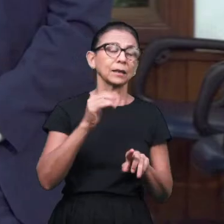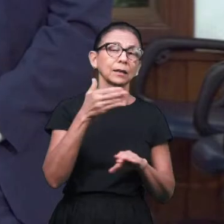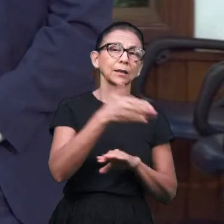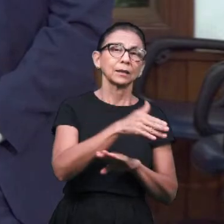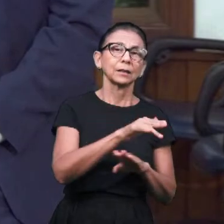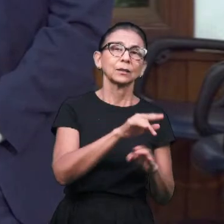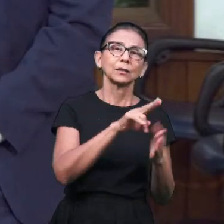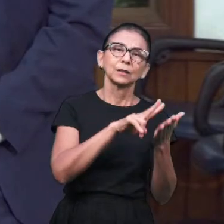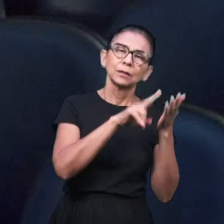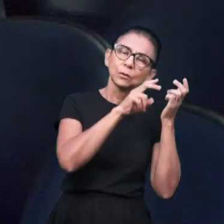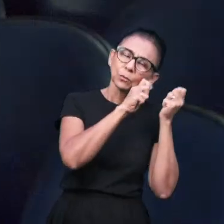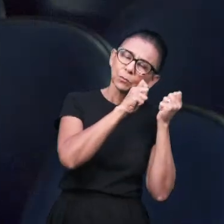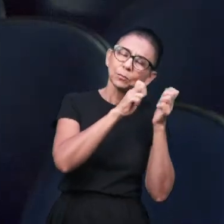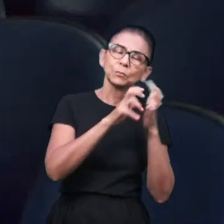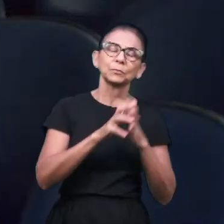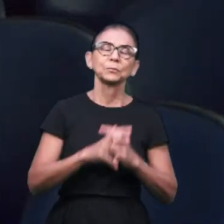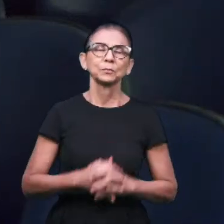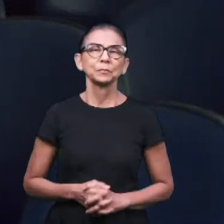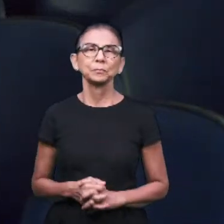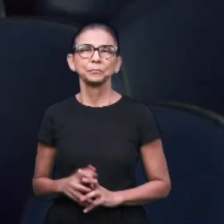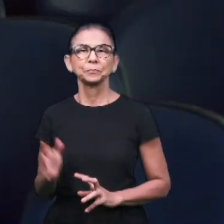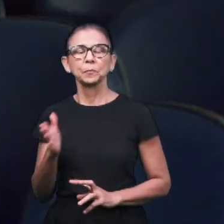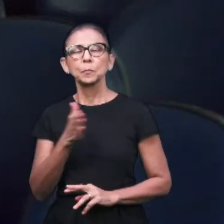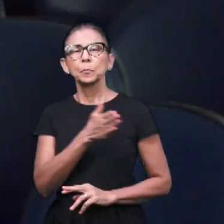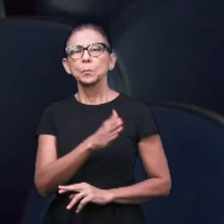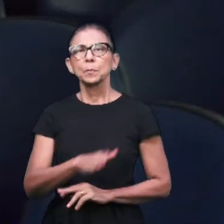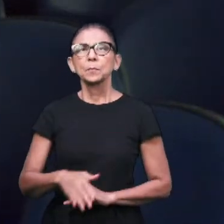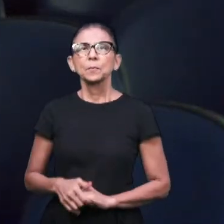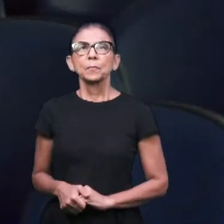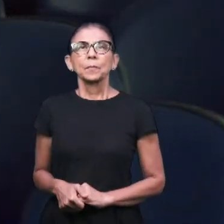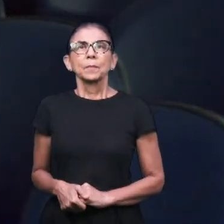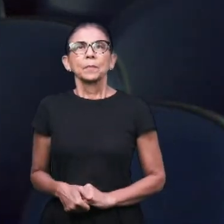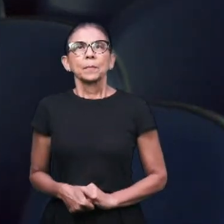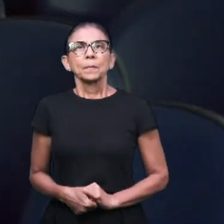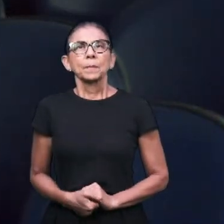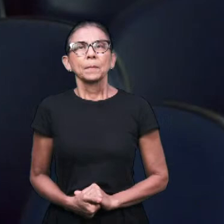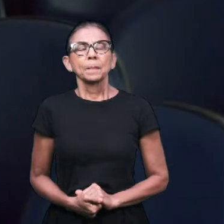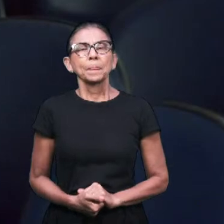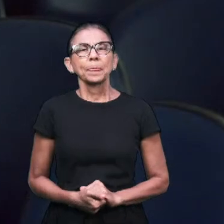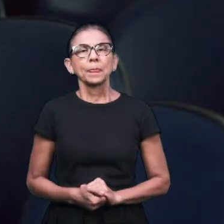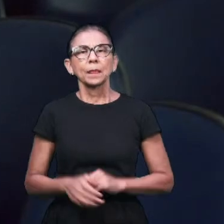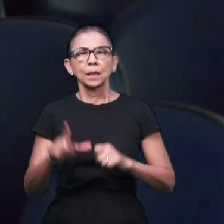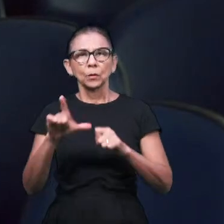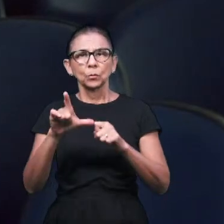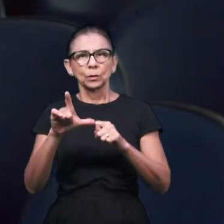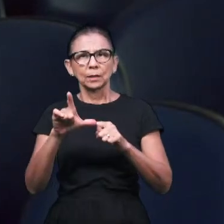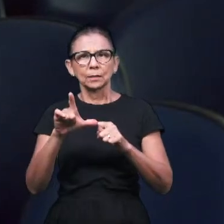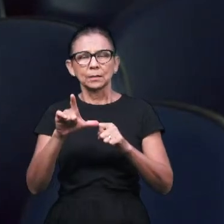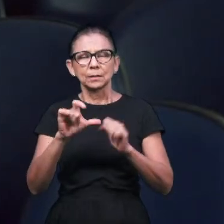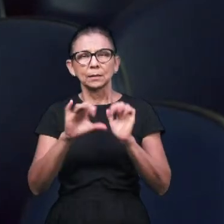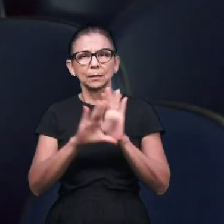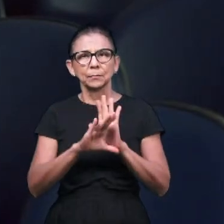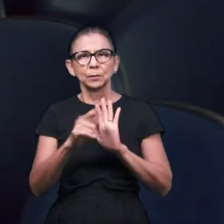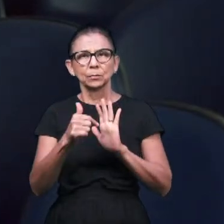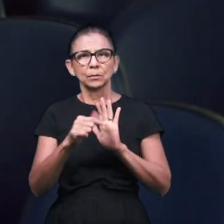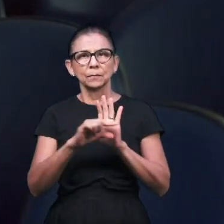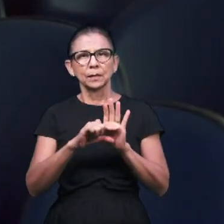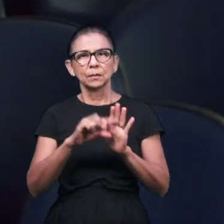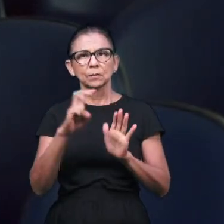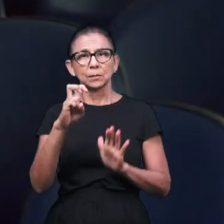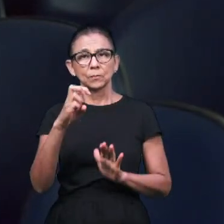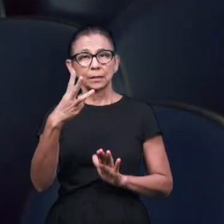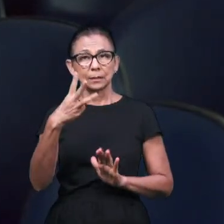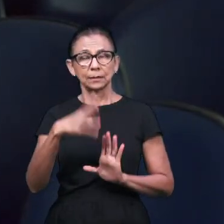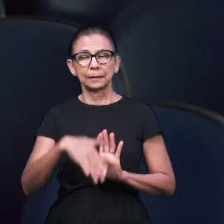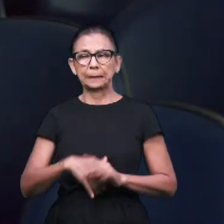o que Deus quer, em Lucas 12:53 diz assim, a família acontecerá um